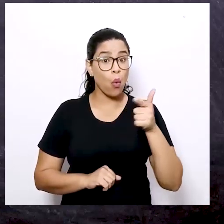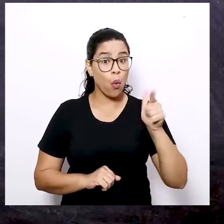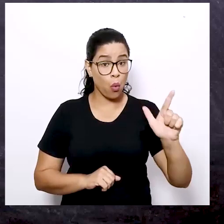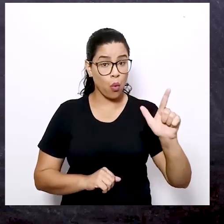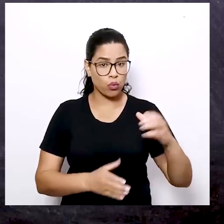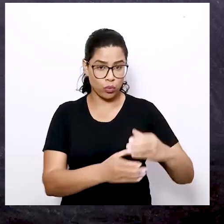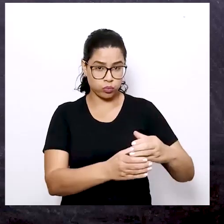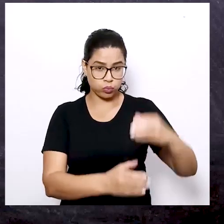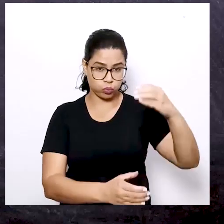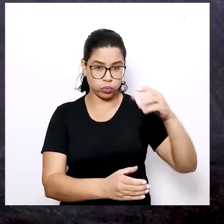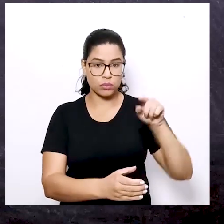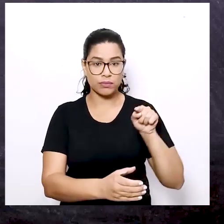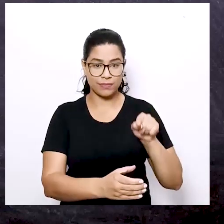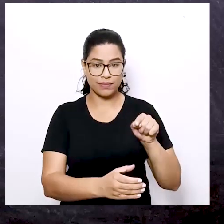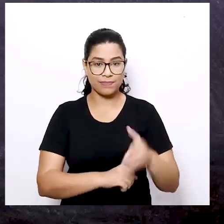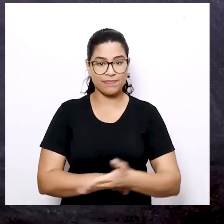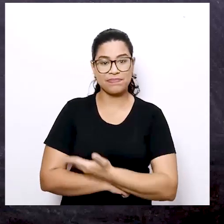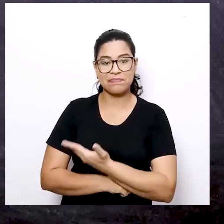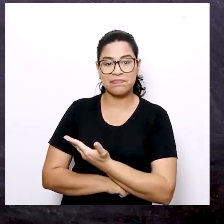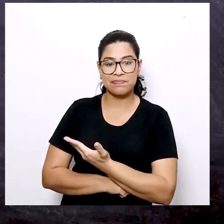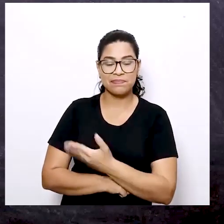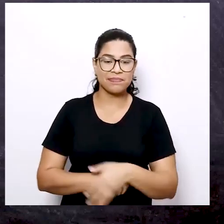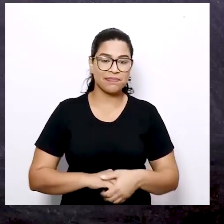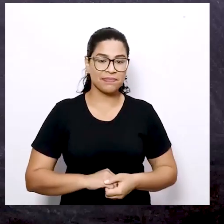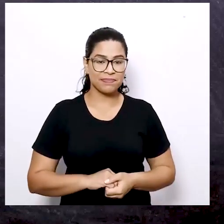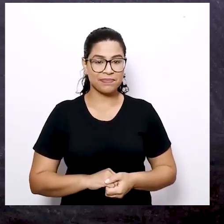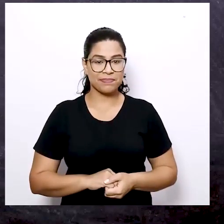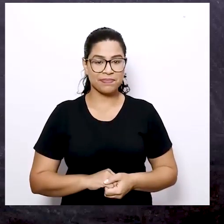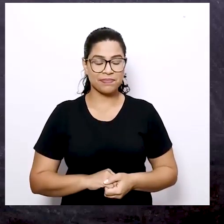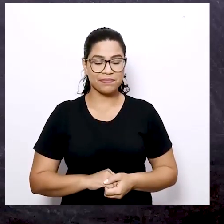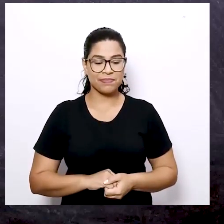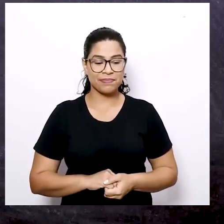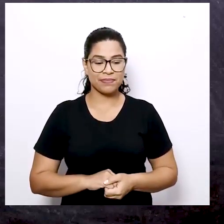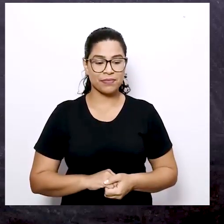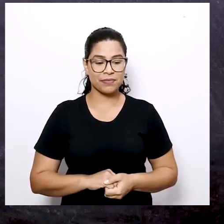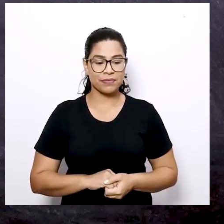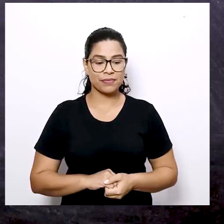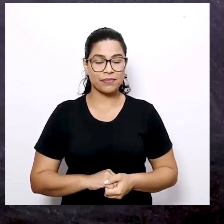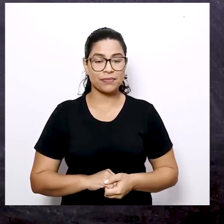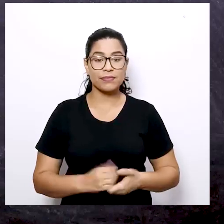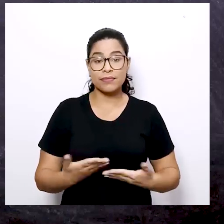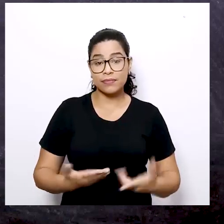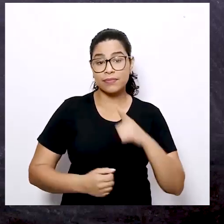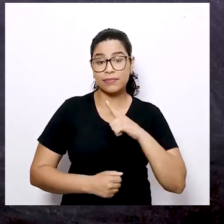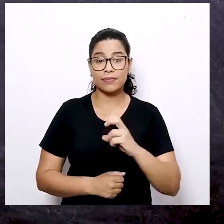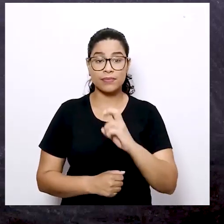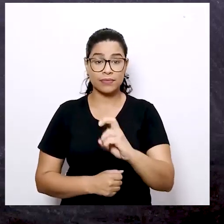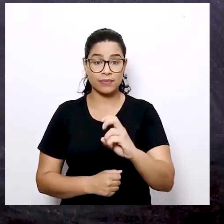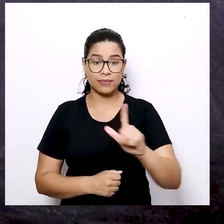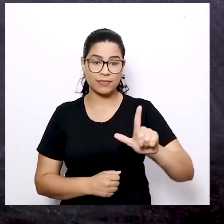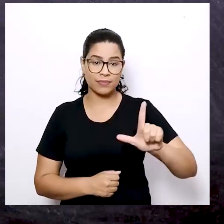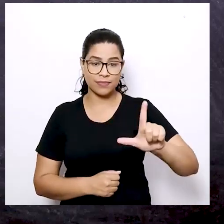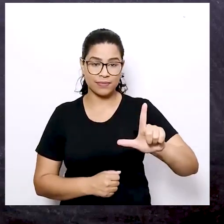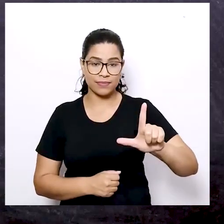Neste outro recipiente, nós vamos ver a capacidade de 5